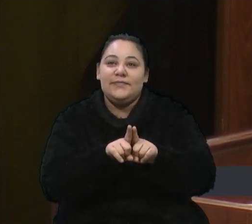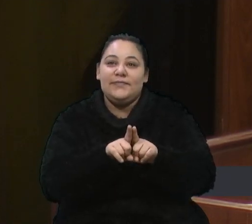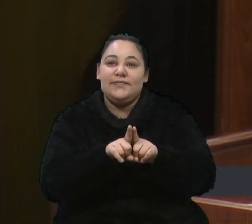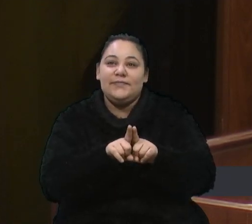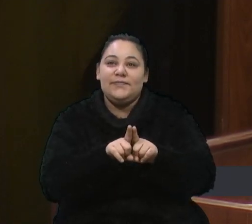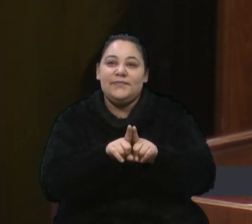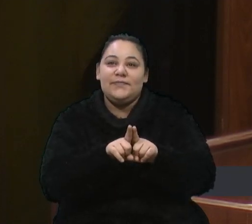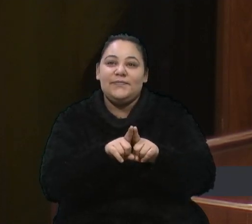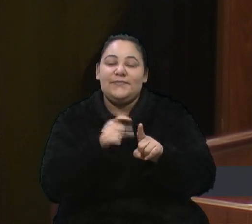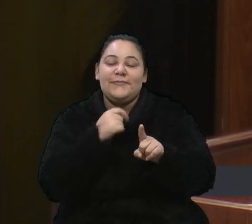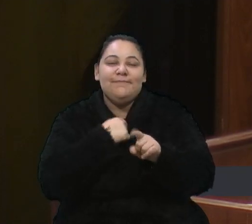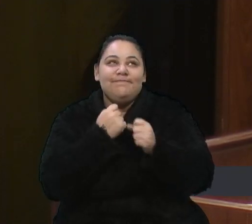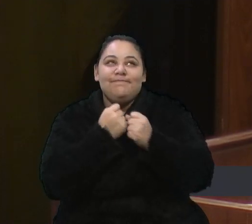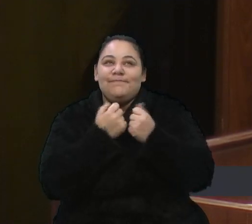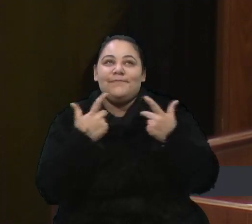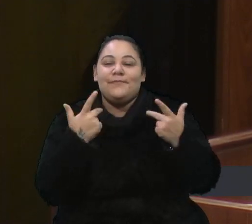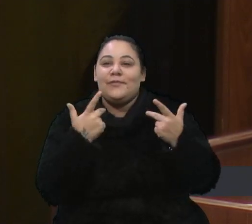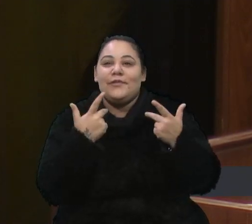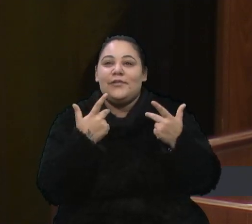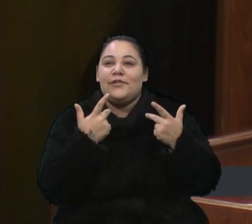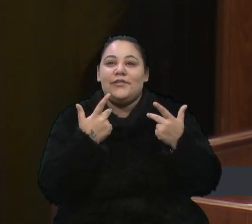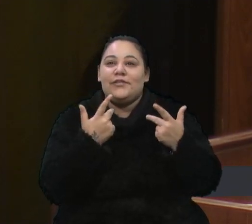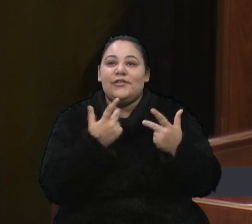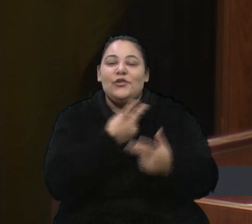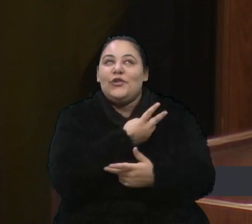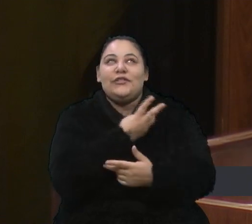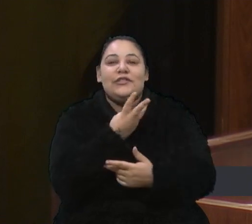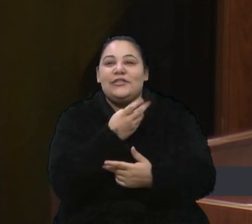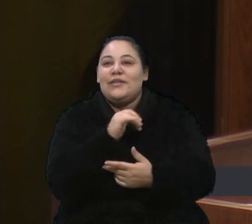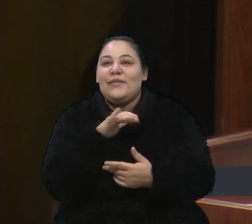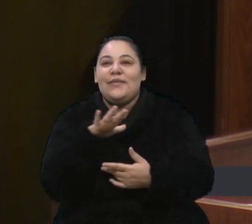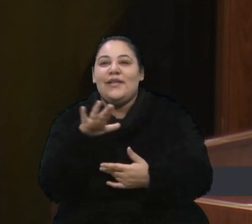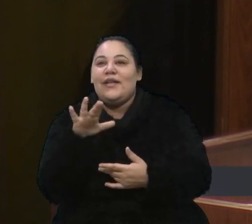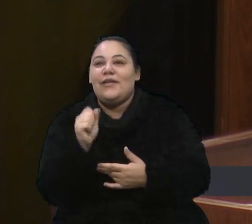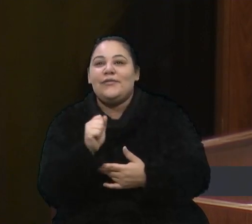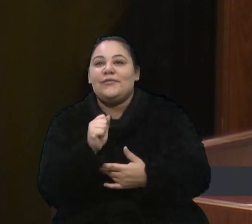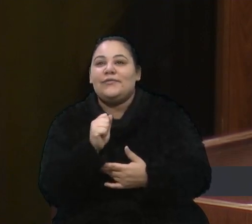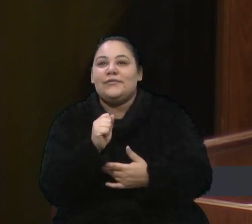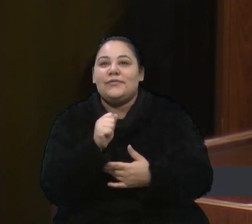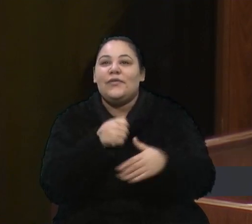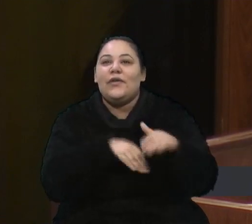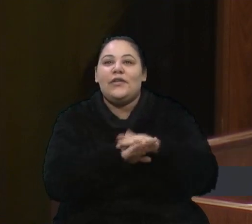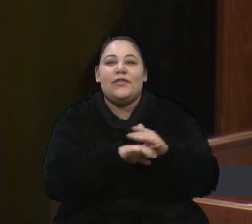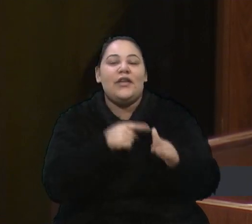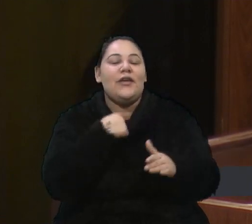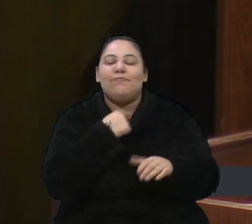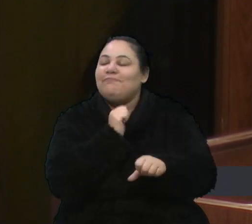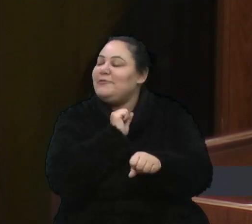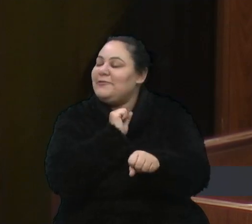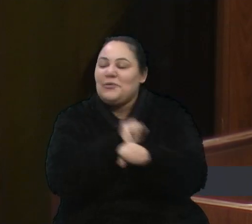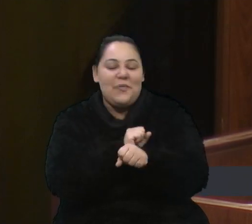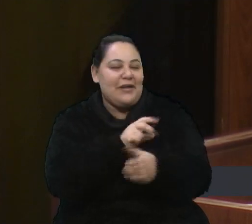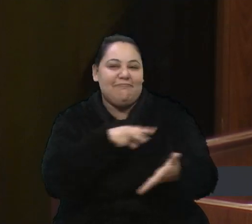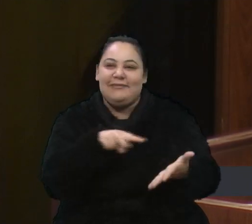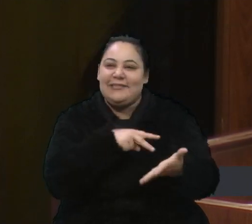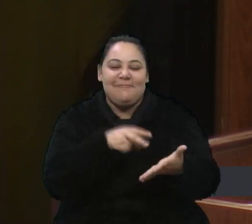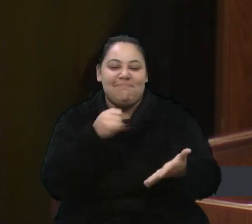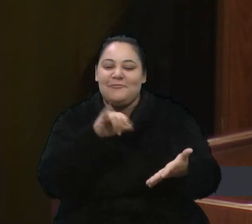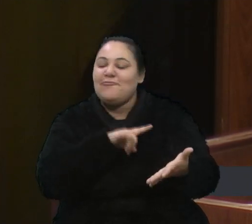eu nem com 2-3 milhões no bolso agora, eu não parava de dançar. Sou sincero em dizer para vocês,